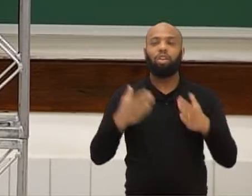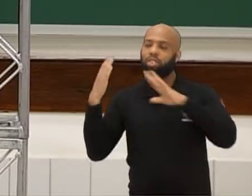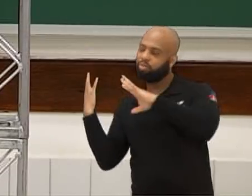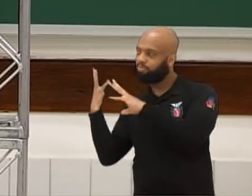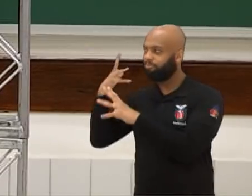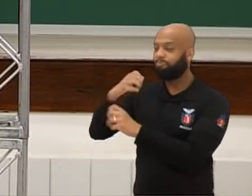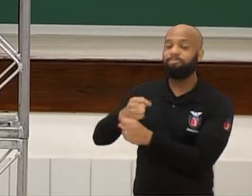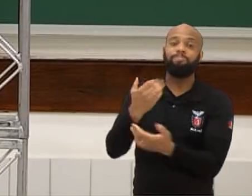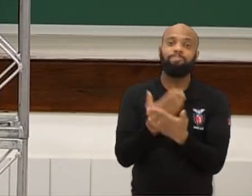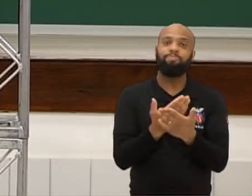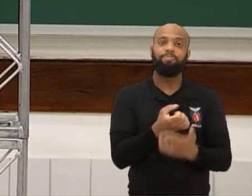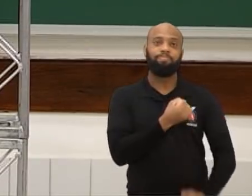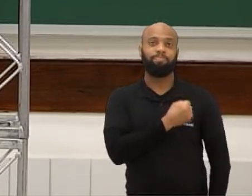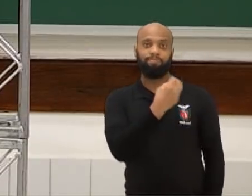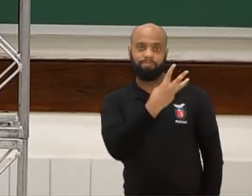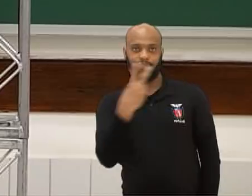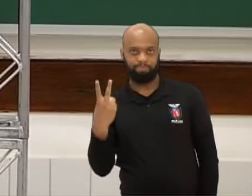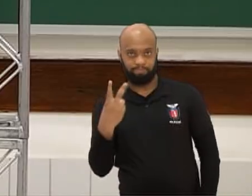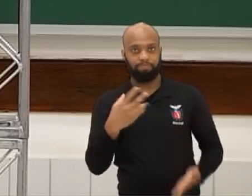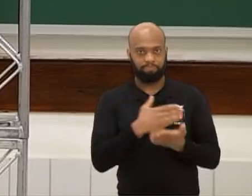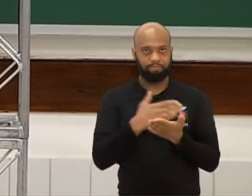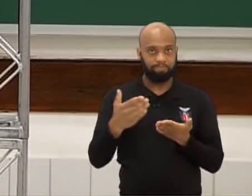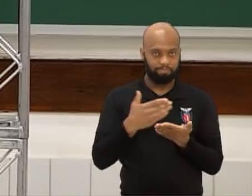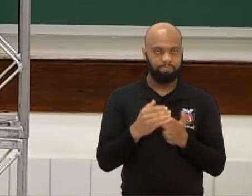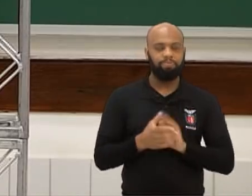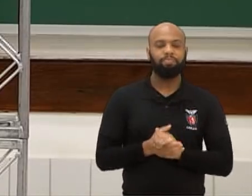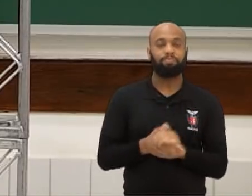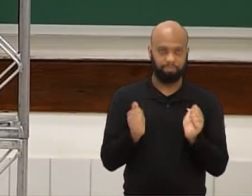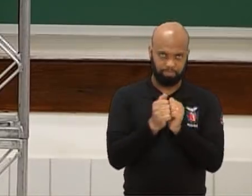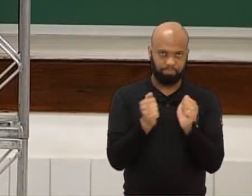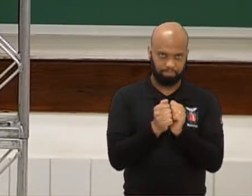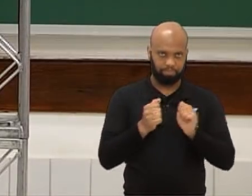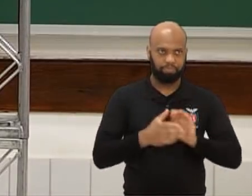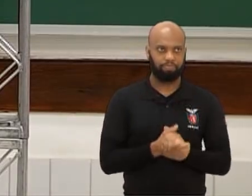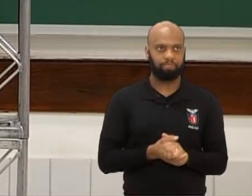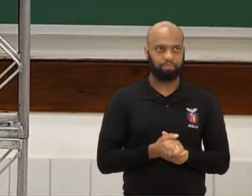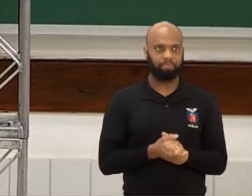revisão da aula de número 32 para a gente começar? Então me acompanhem.